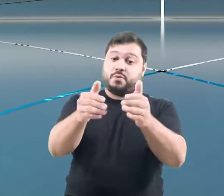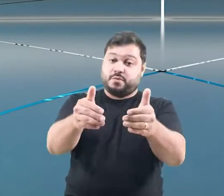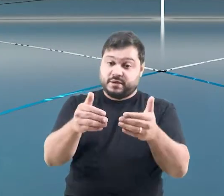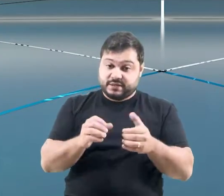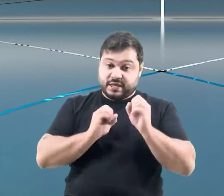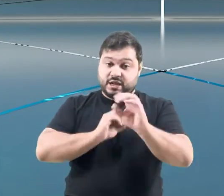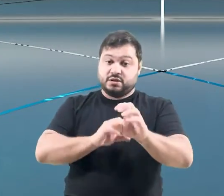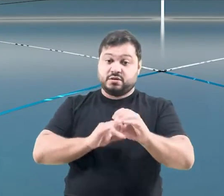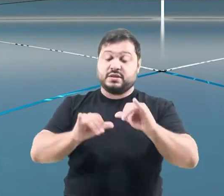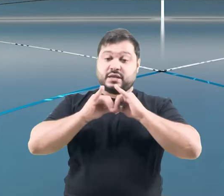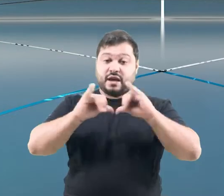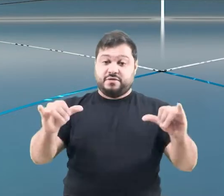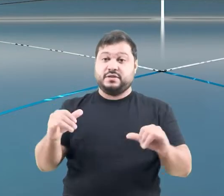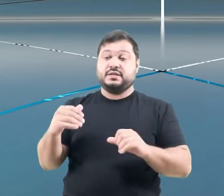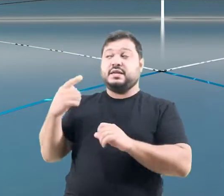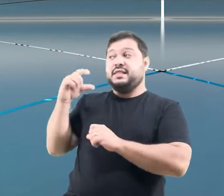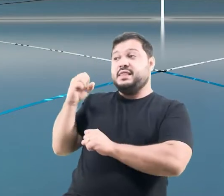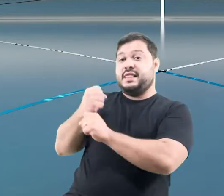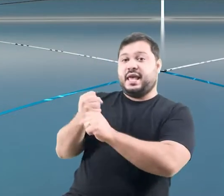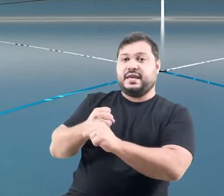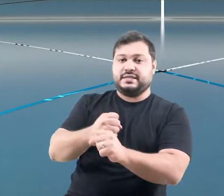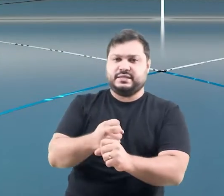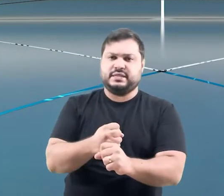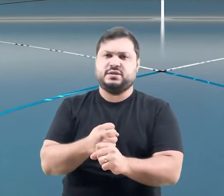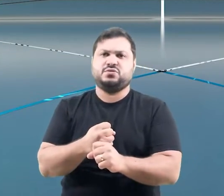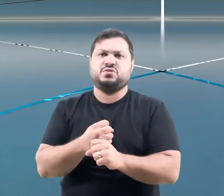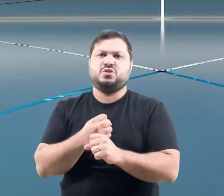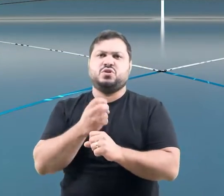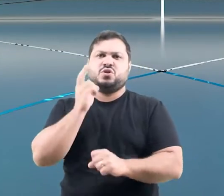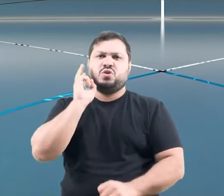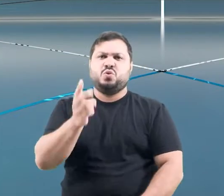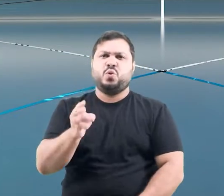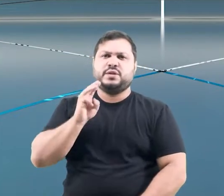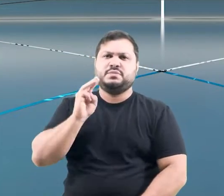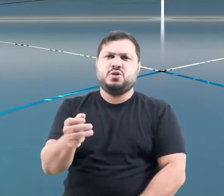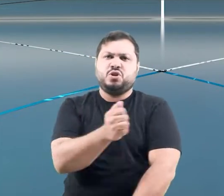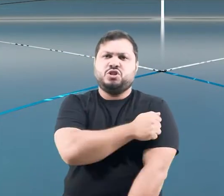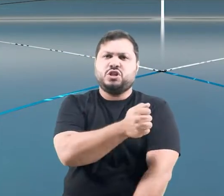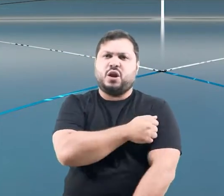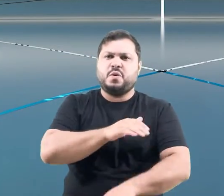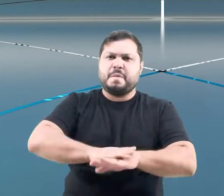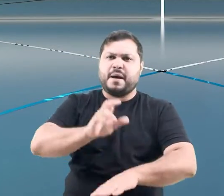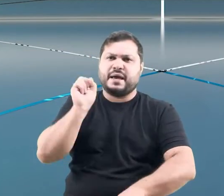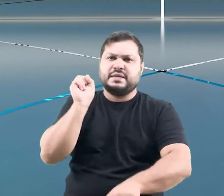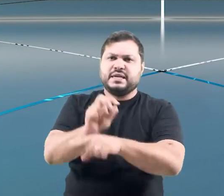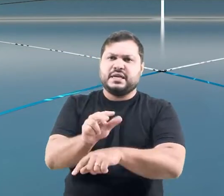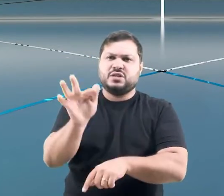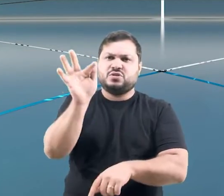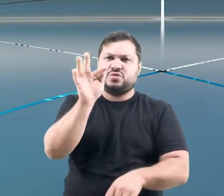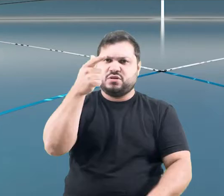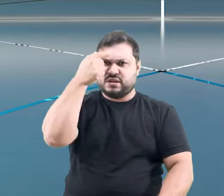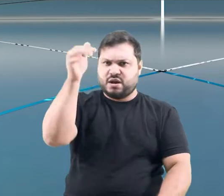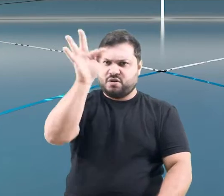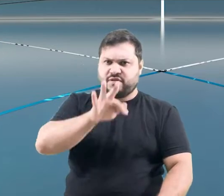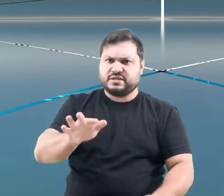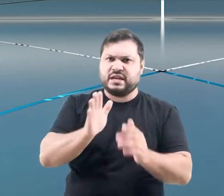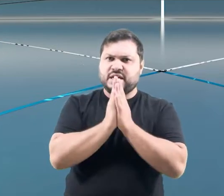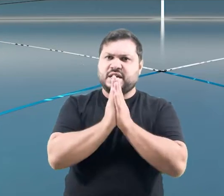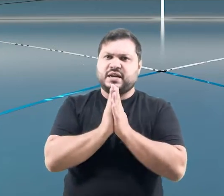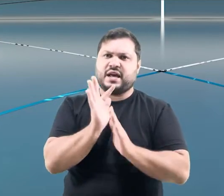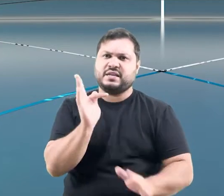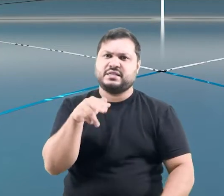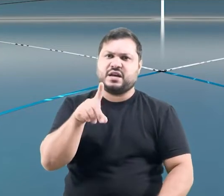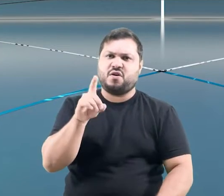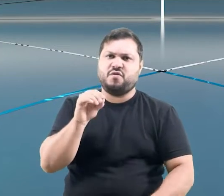da Educação indicam que nos últimos 10 anos, mais de 2 milhões de alunos ingressaram em universidades graças